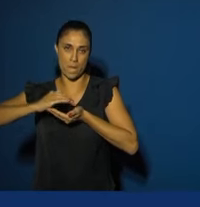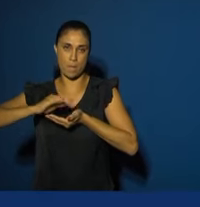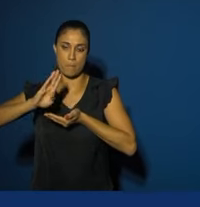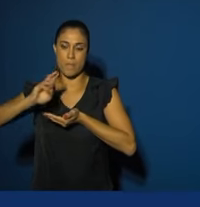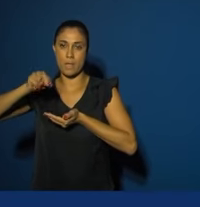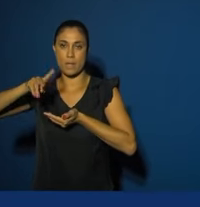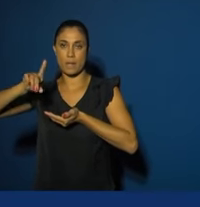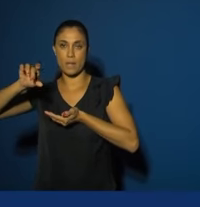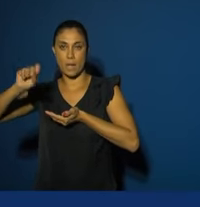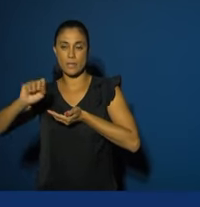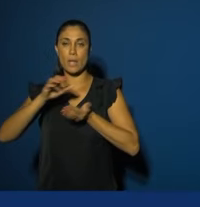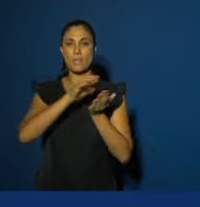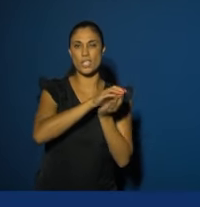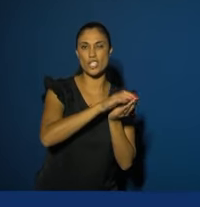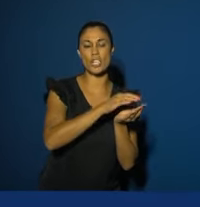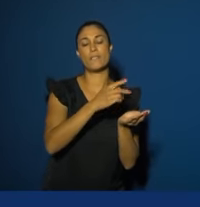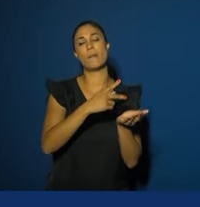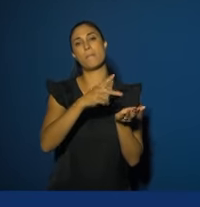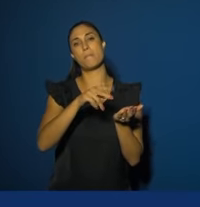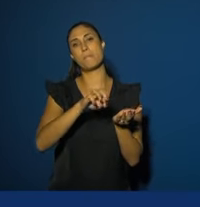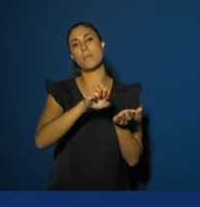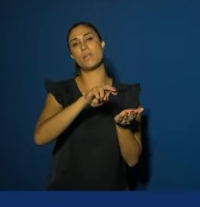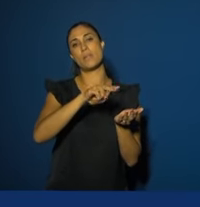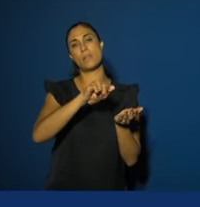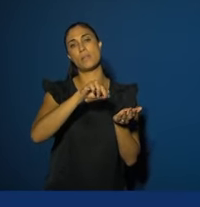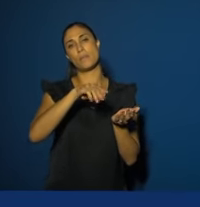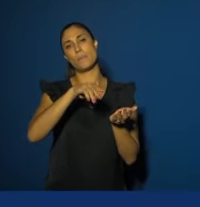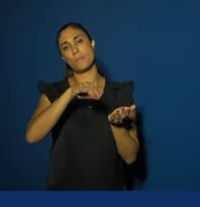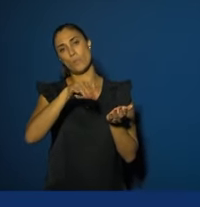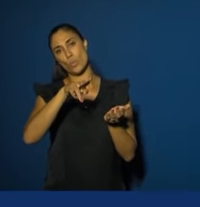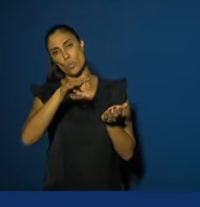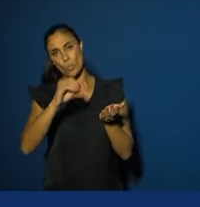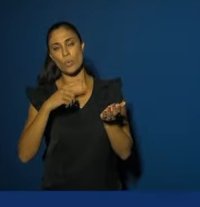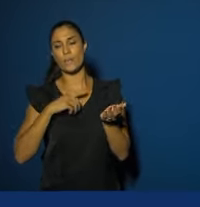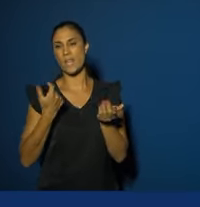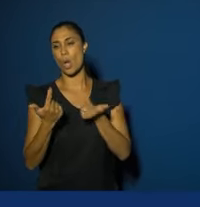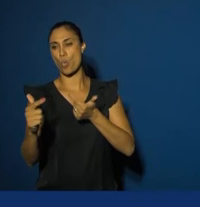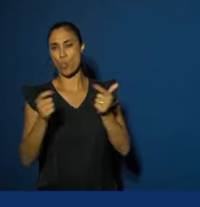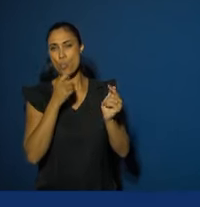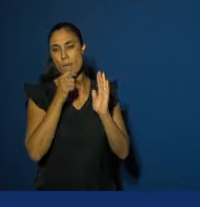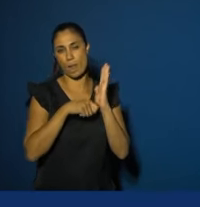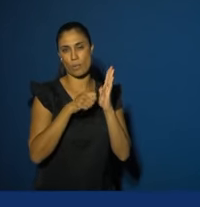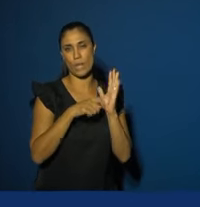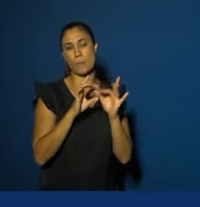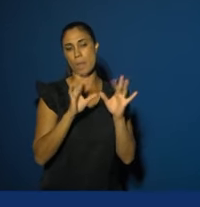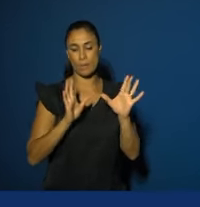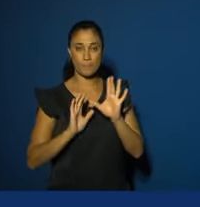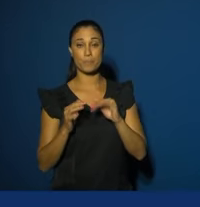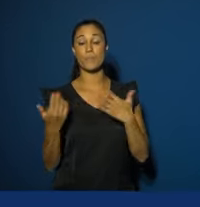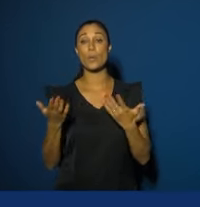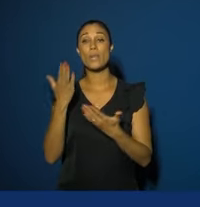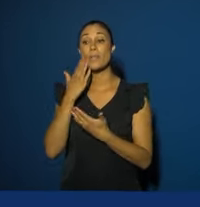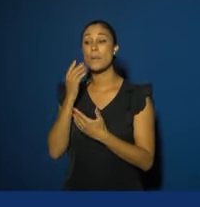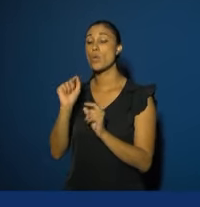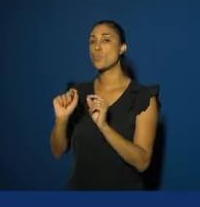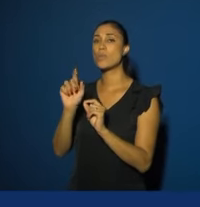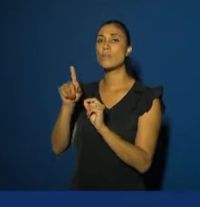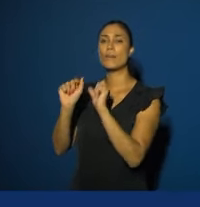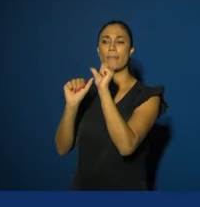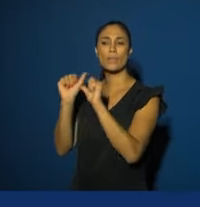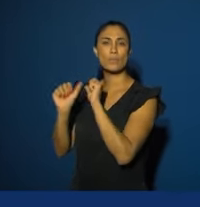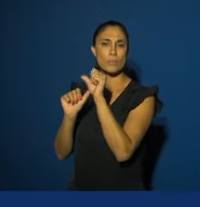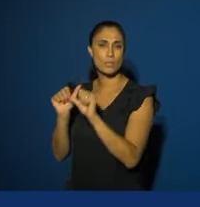Sergipe Pernambuco né tem algumas outras concessões aí para serem eh licitadas Então queria ouvir um pouco eh o que que foi